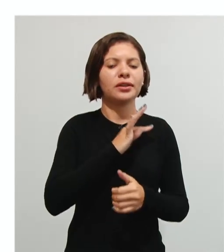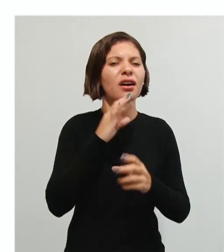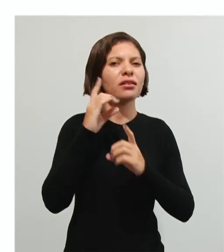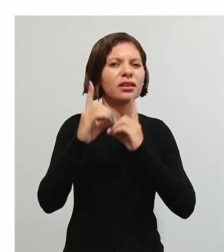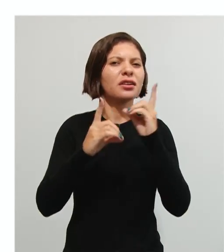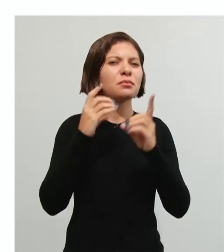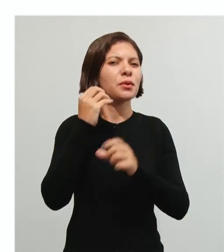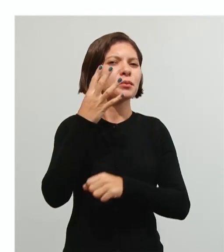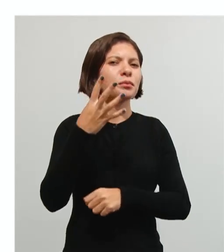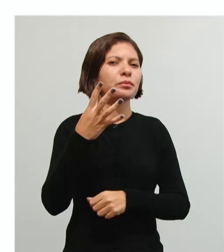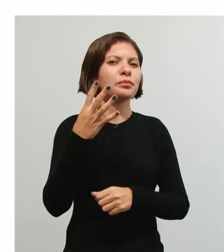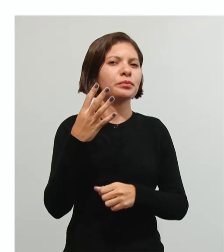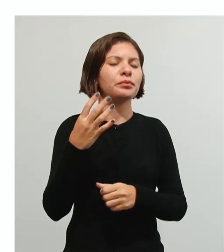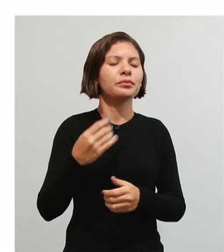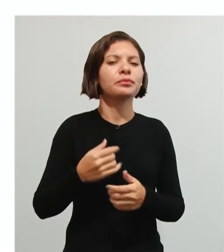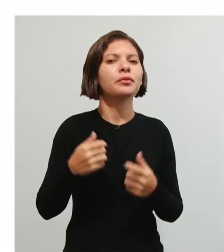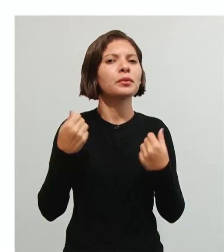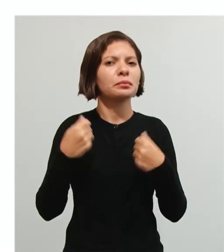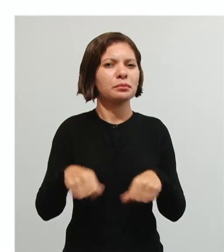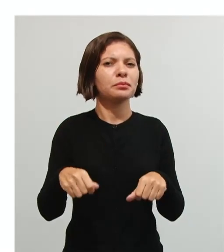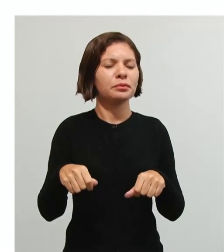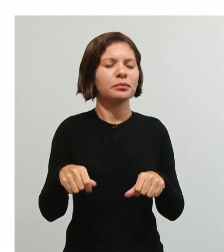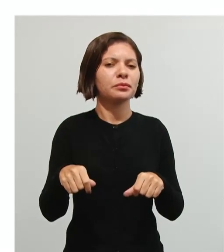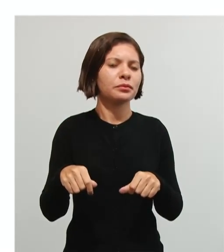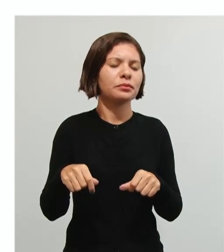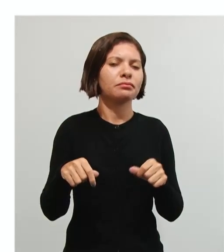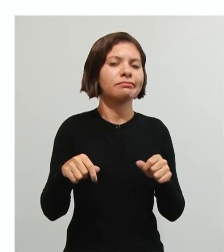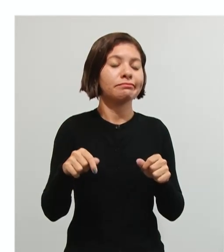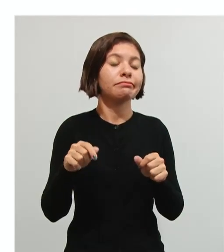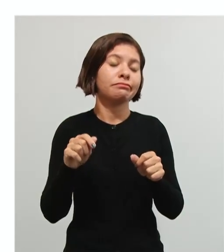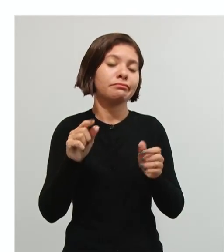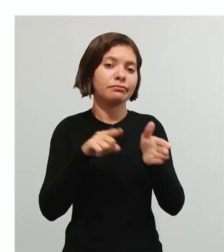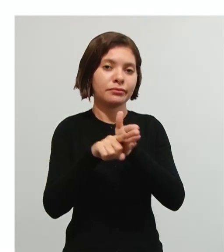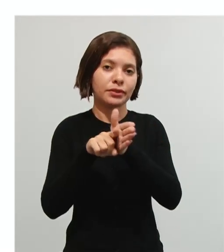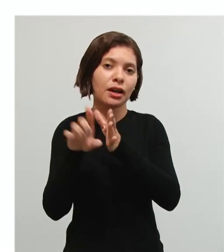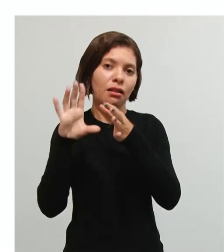isso se pode fazer pesquisas, mas